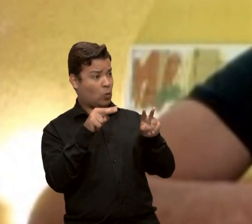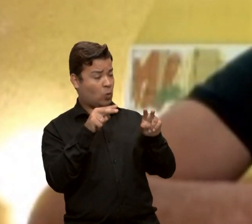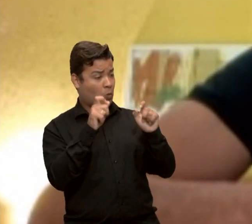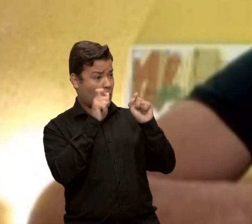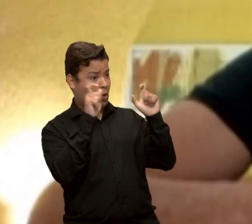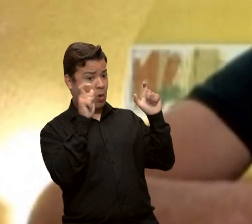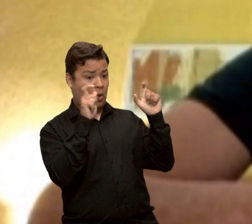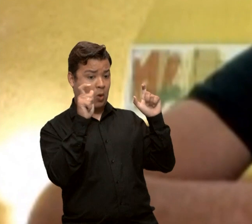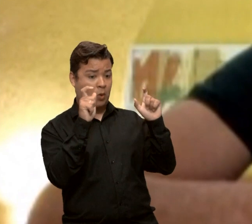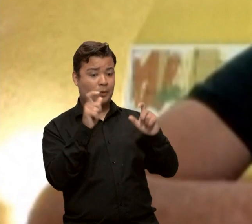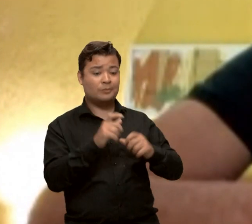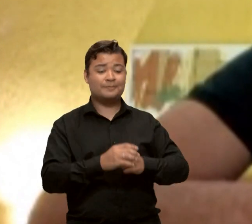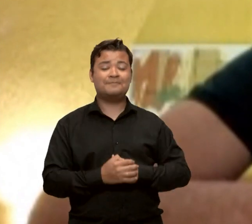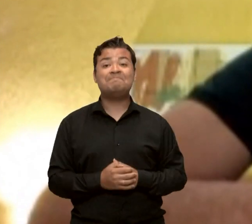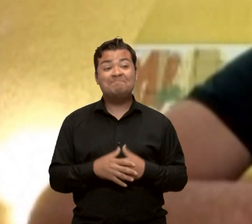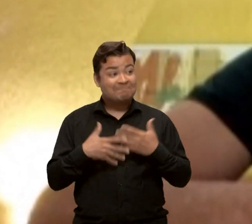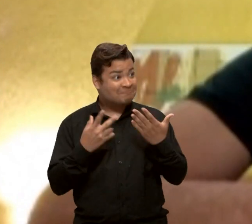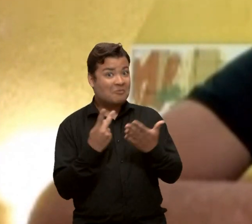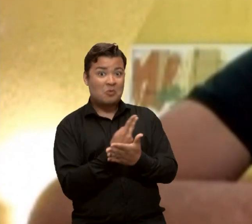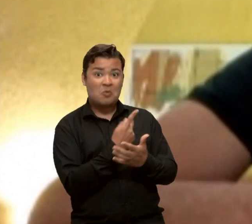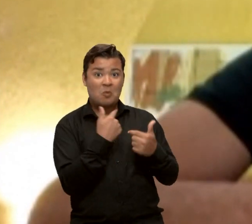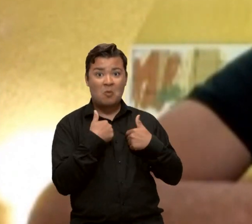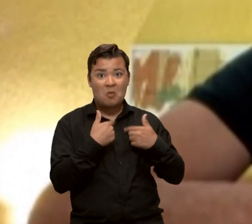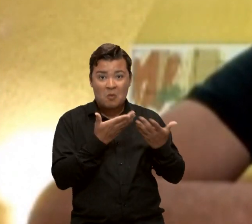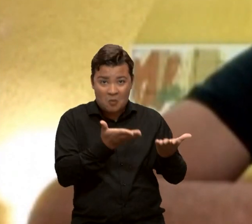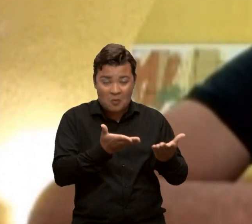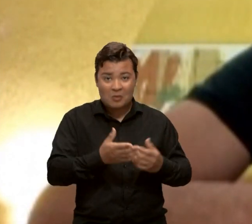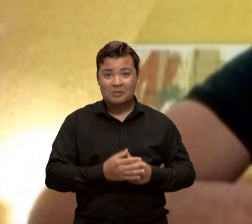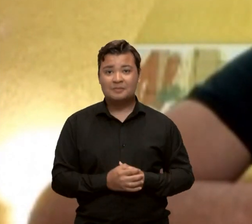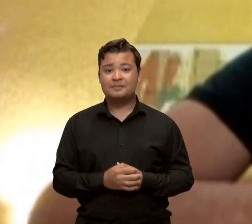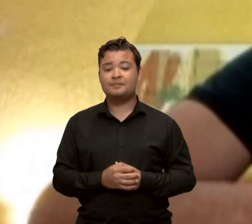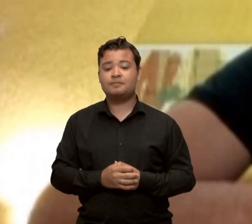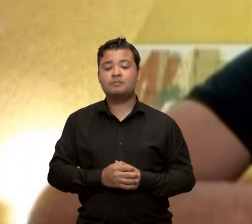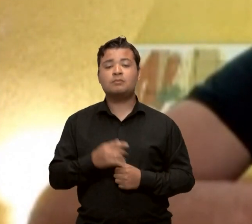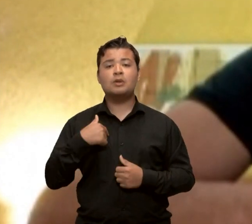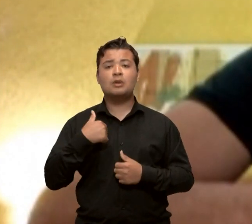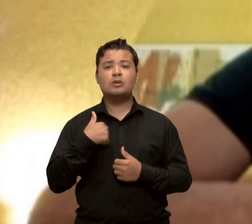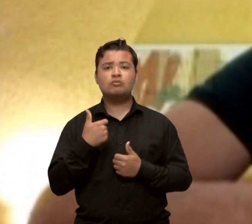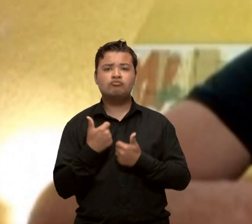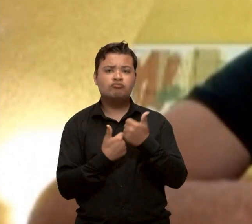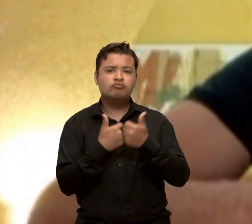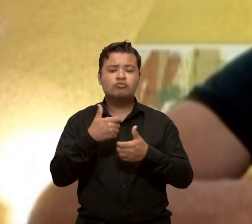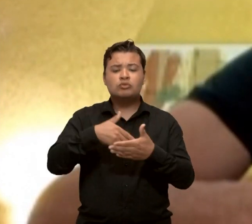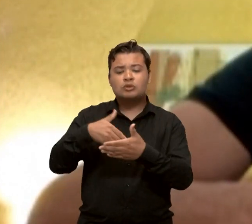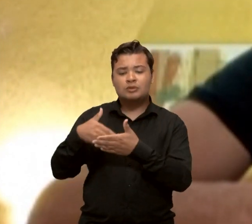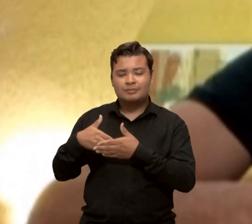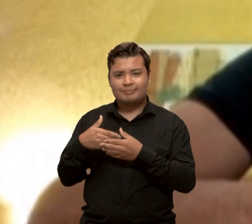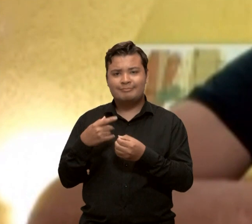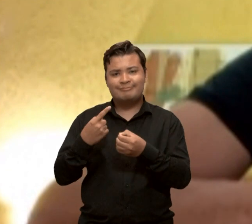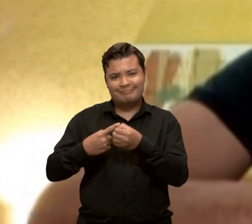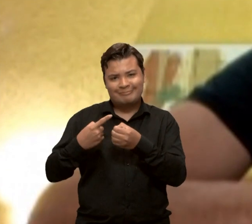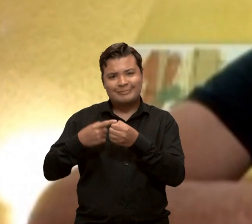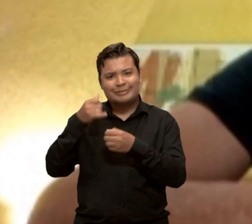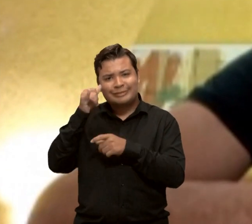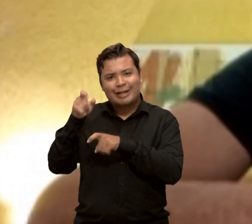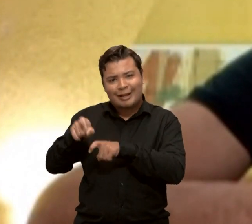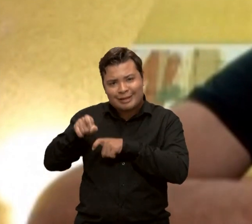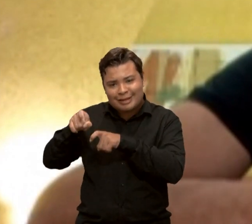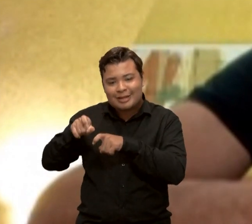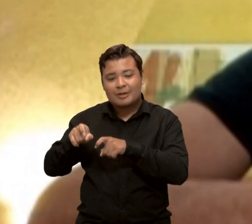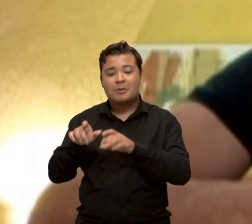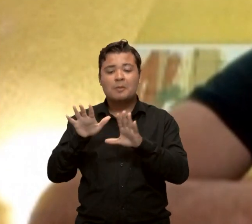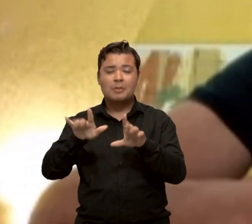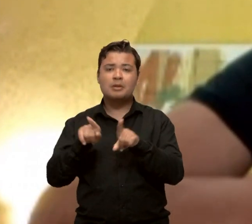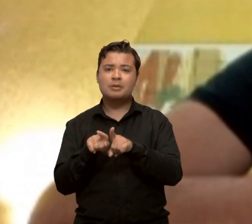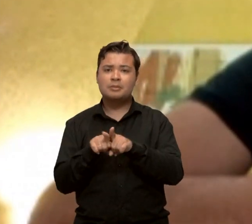de futebol. Então, foi assim que aconteceu. Eu jogava aqui no interior, mas também jogava para as cidades circunvizinhas, de